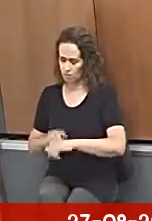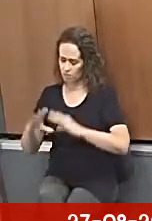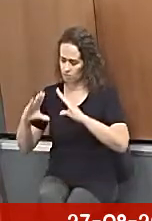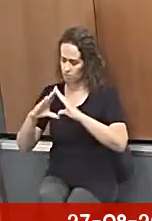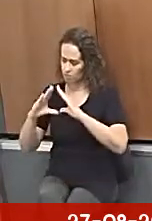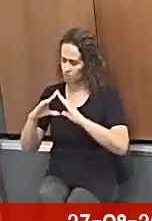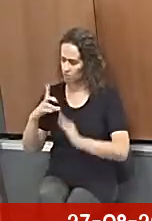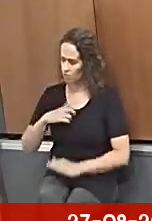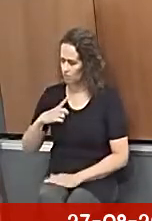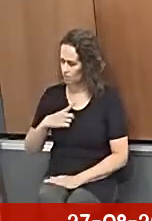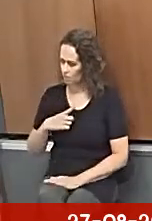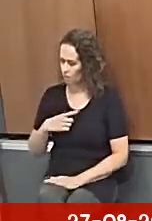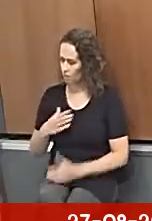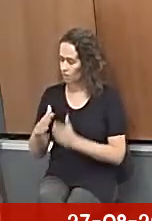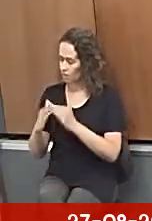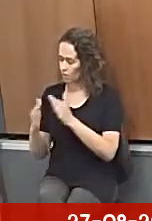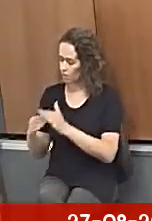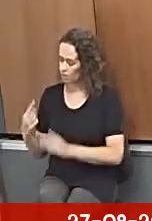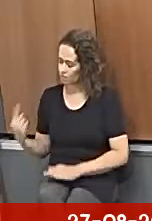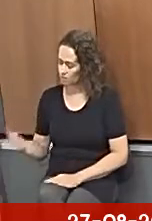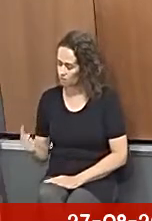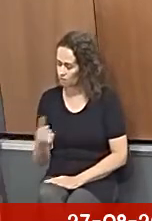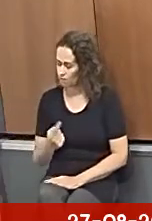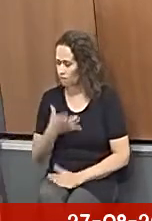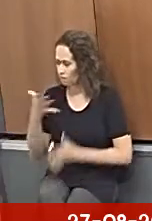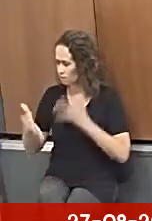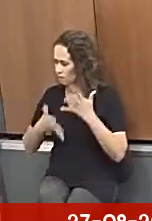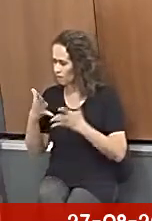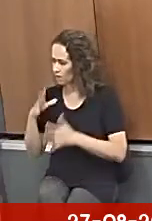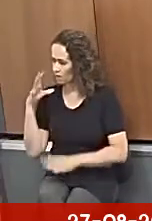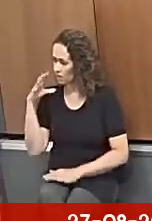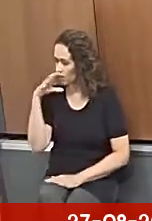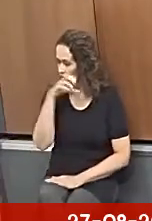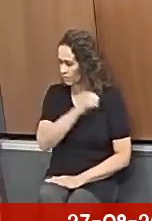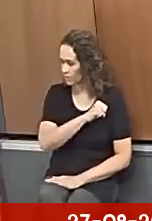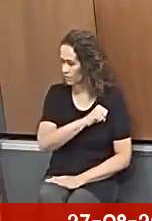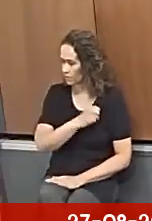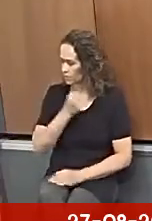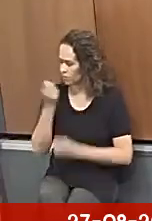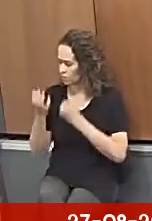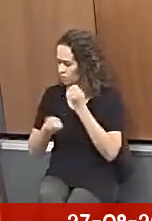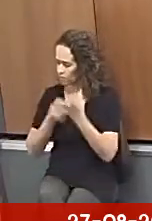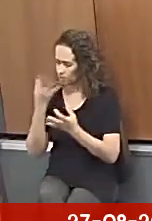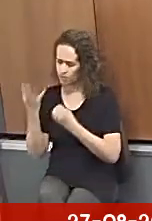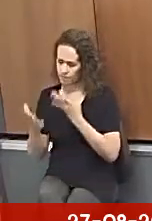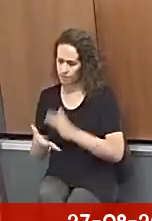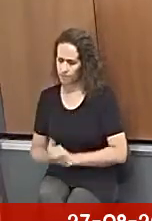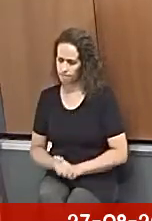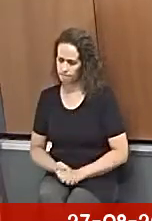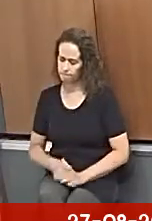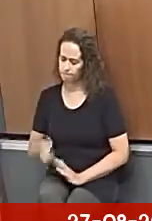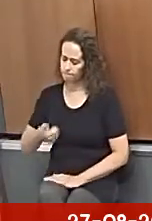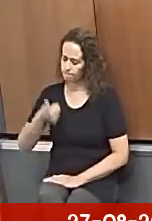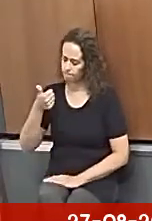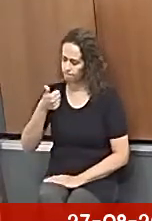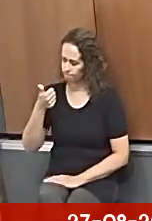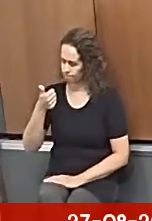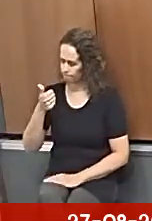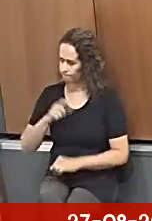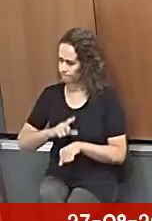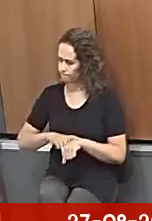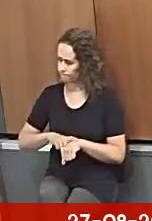que cada um é falha e rapidamente né o seu depoimento bom nesse primeiro momento